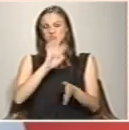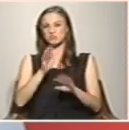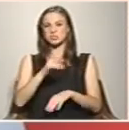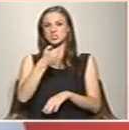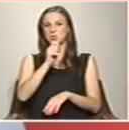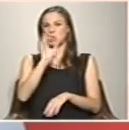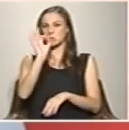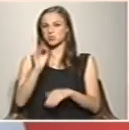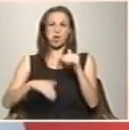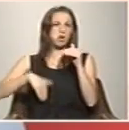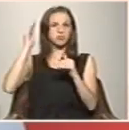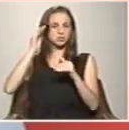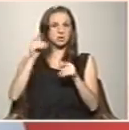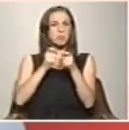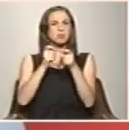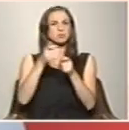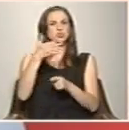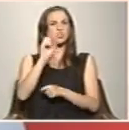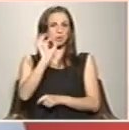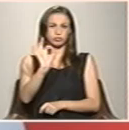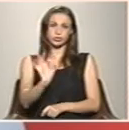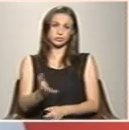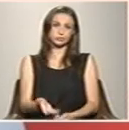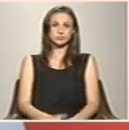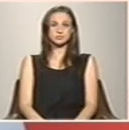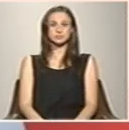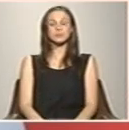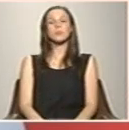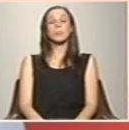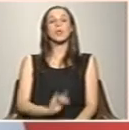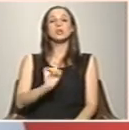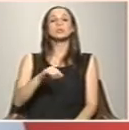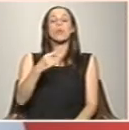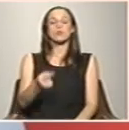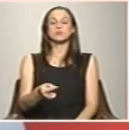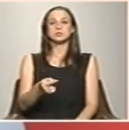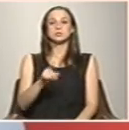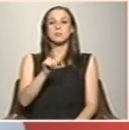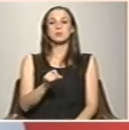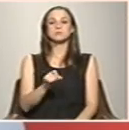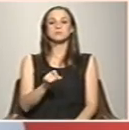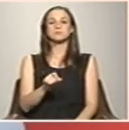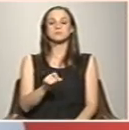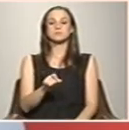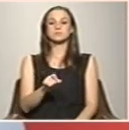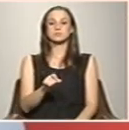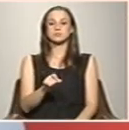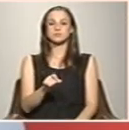dos 50% e muito próximo dos 70%. Depois, a circunstância das